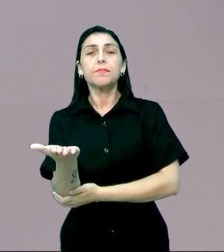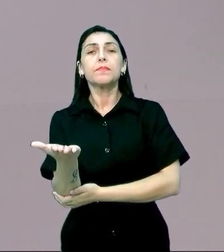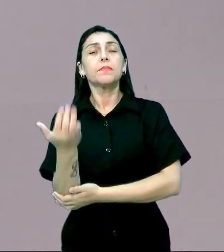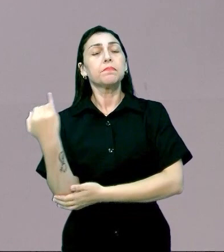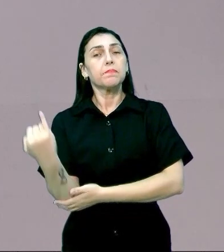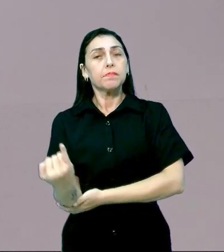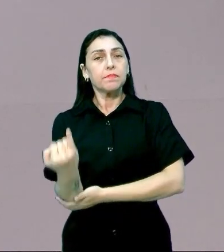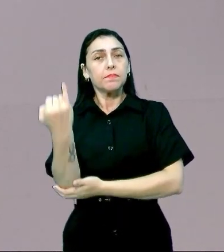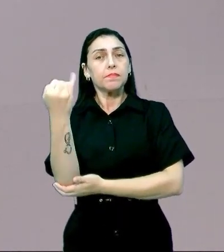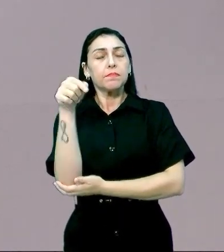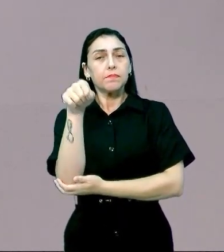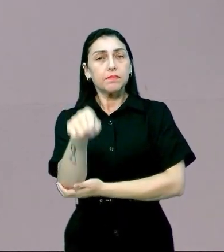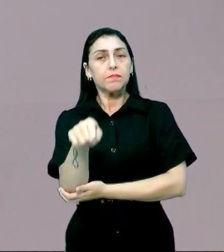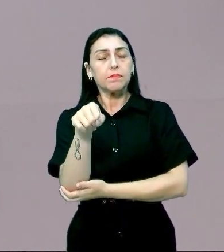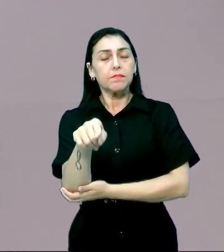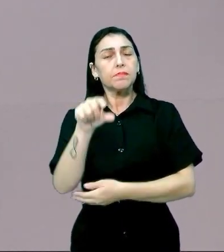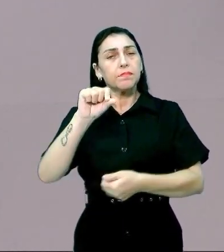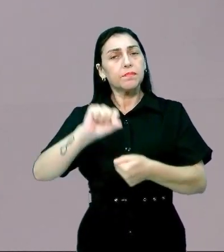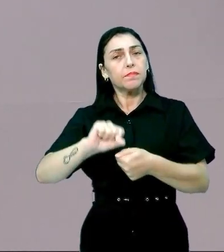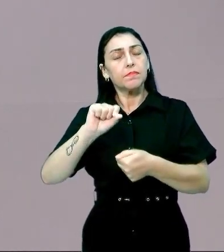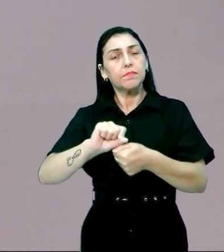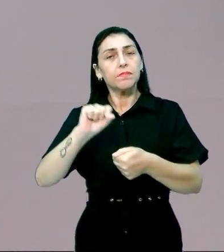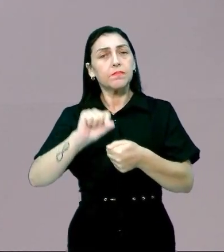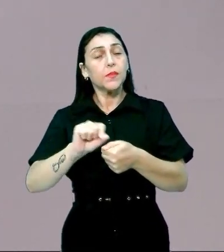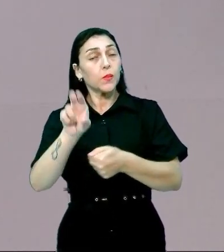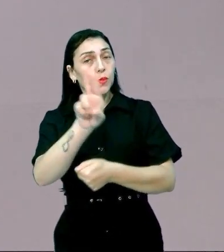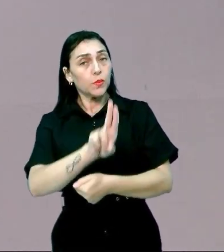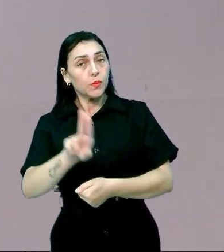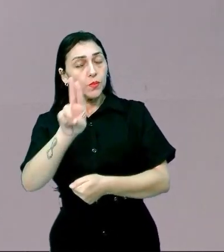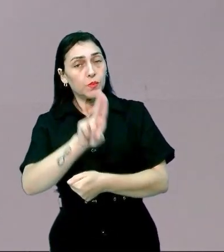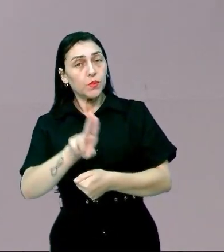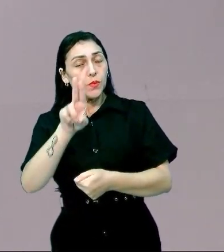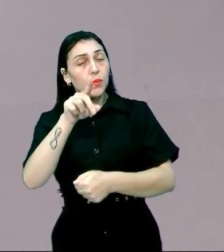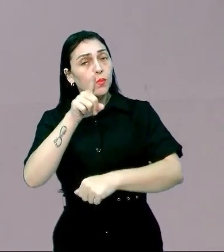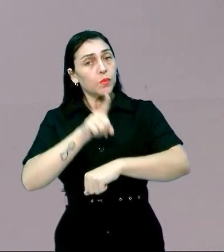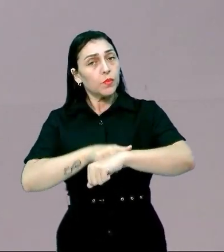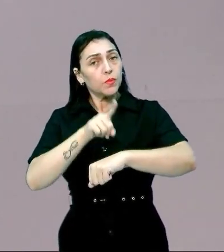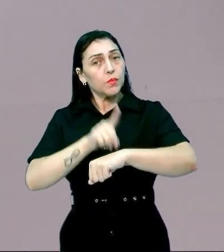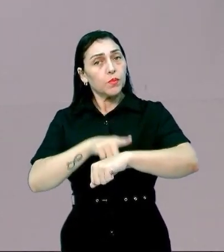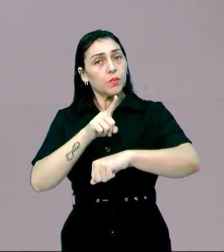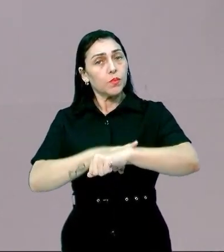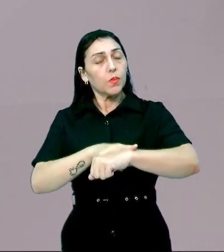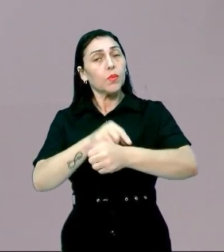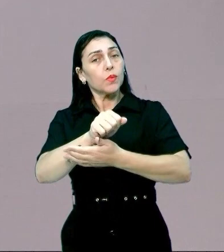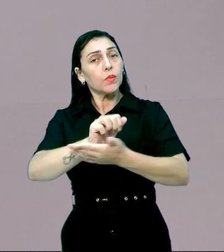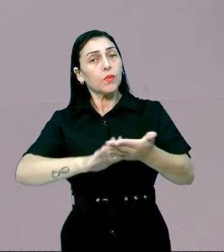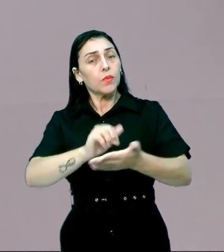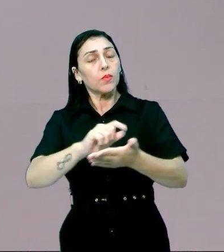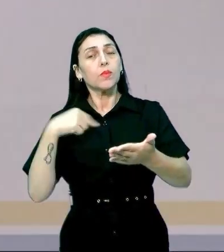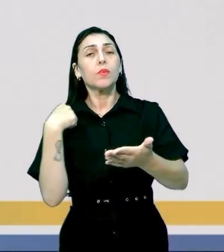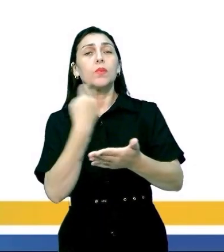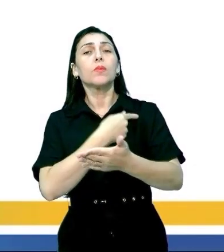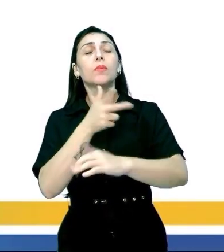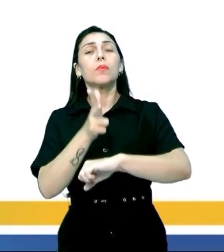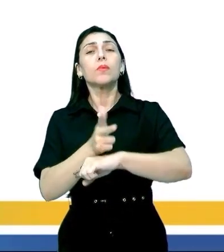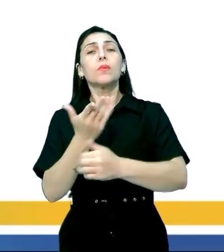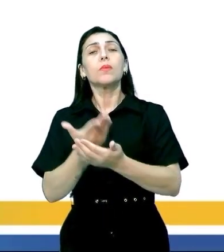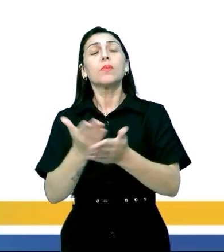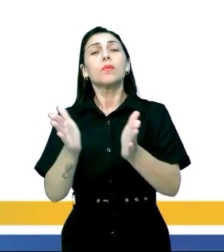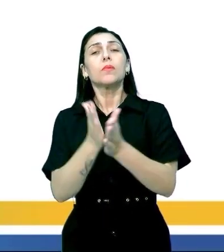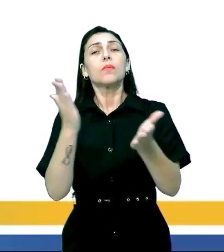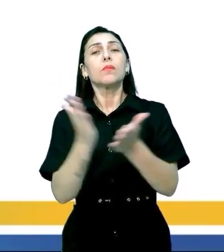muito importante que vocês façam uso, no momento do exercitando da nossa videoaula, do